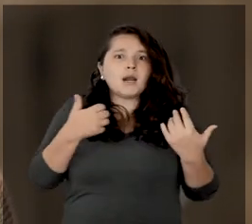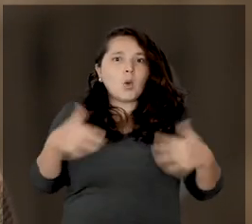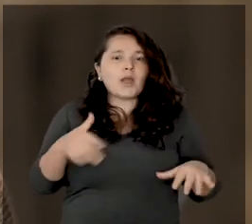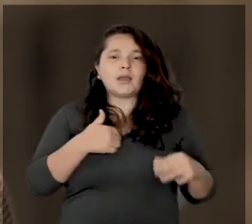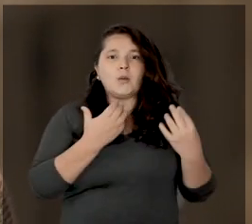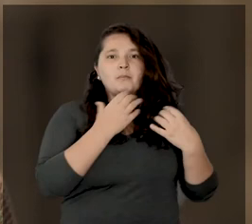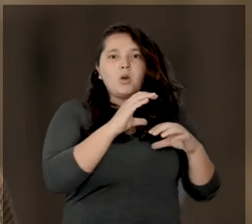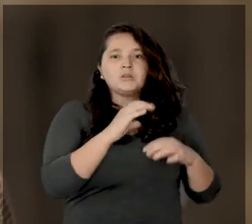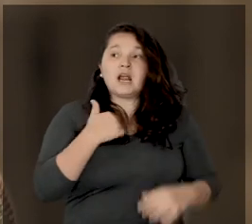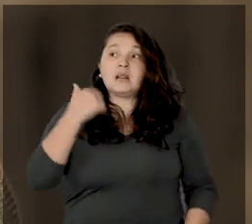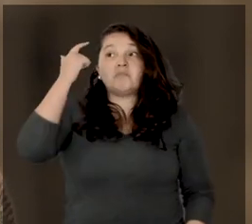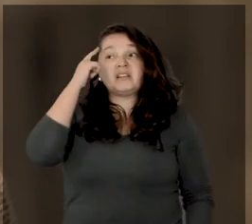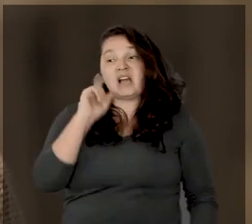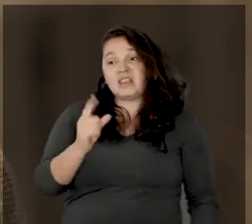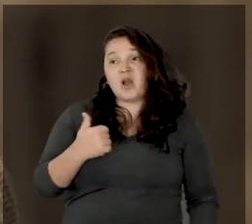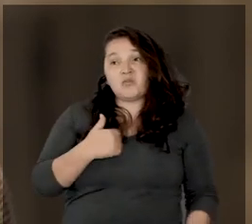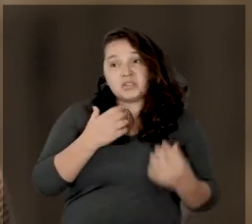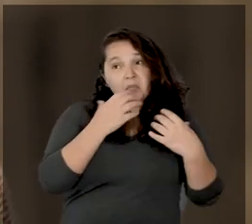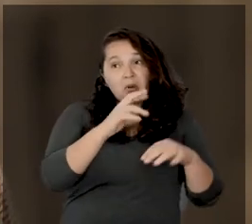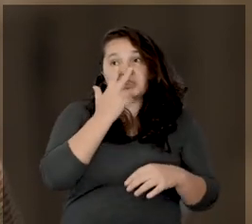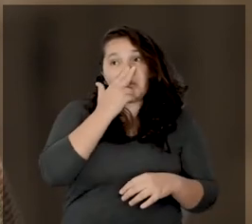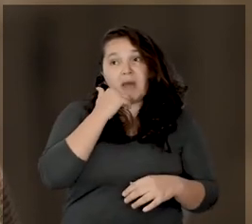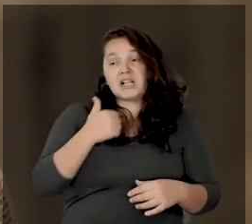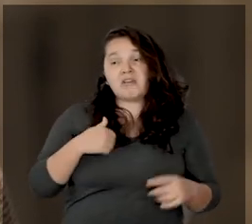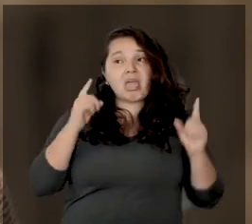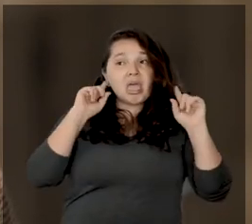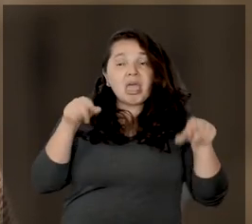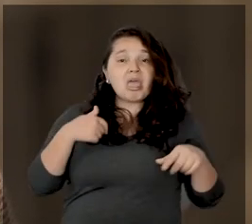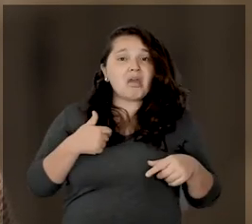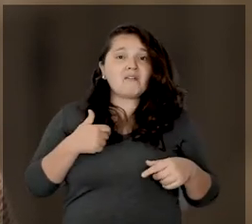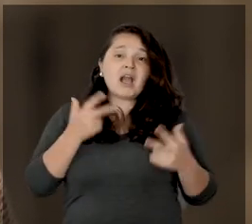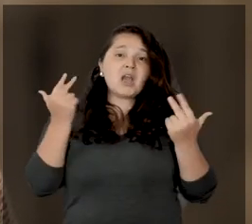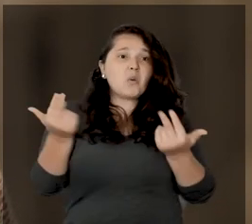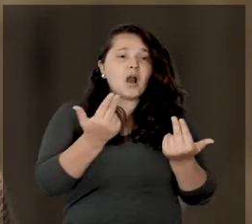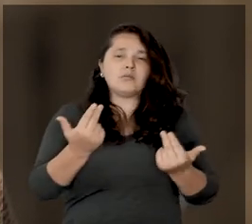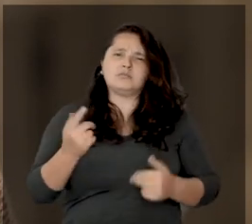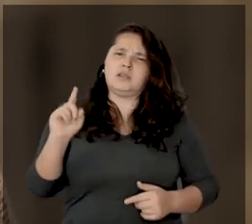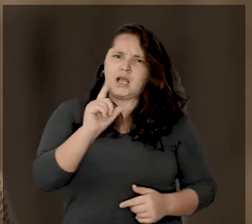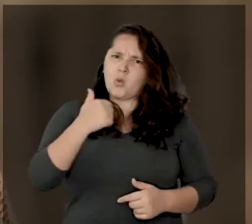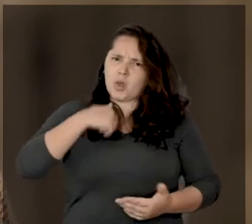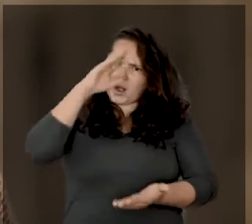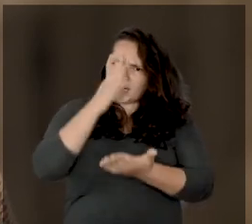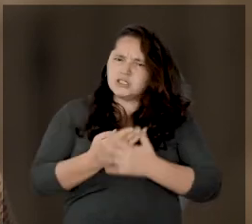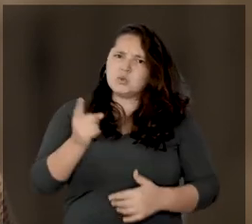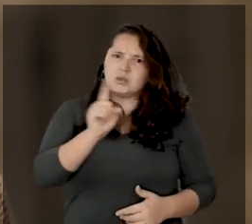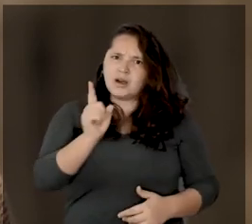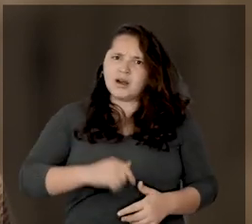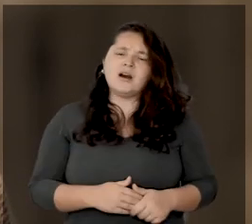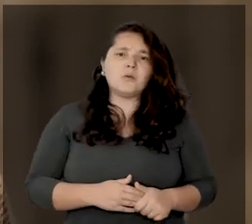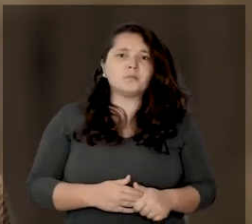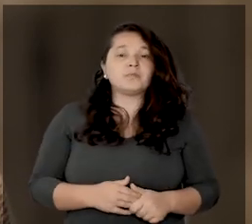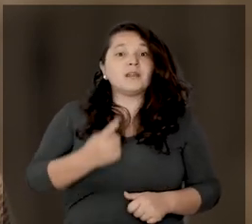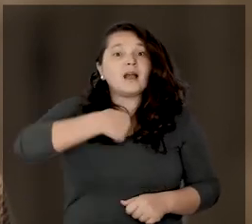Vai ficar vulgar, vai se perder e tal. Mas, na verdade, eu acredito que não, né? Pela nossa própria